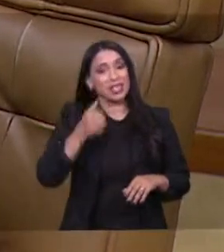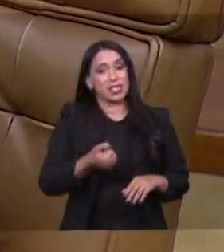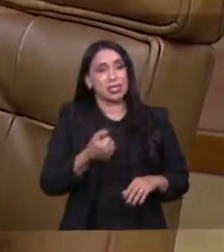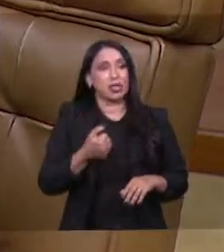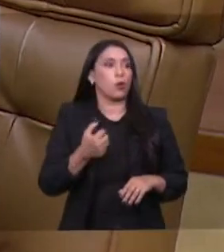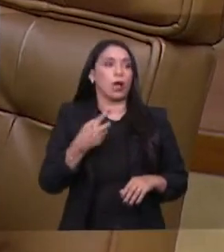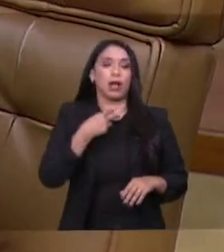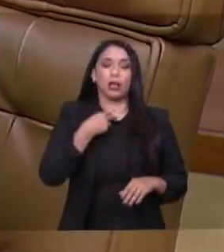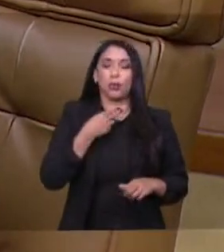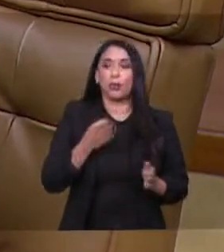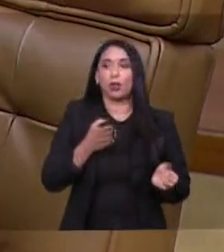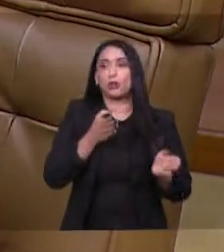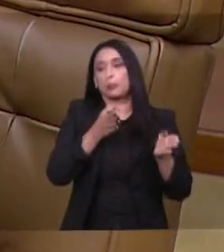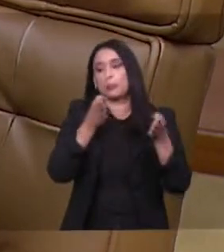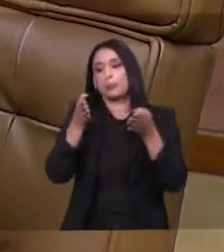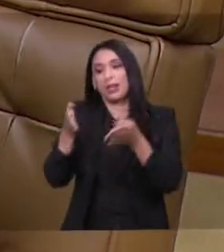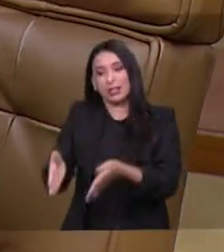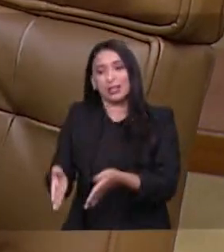de participar